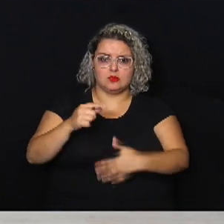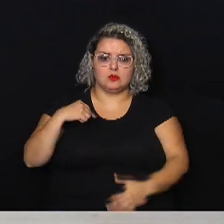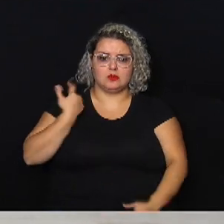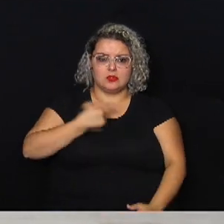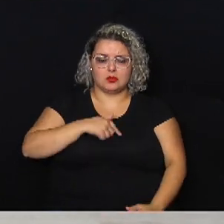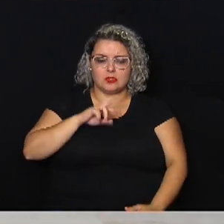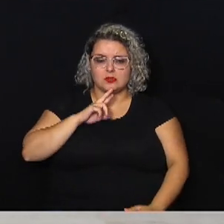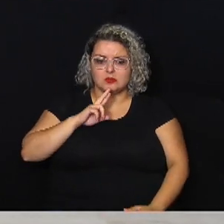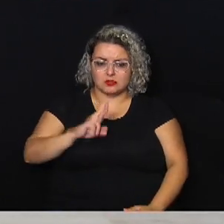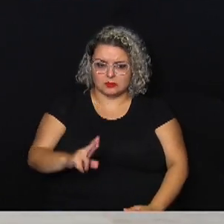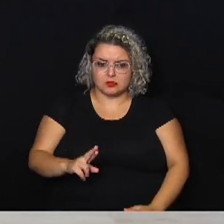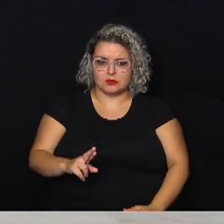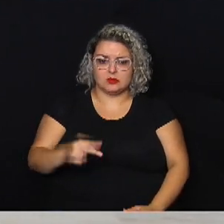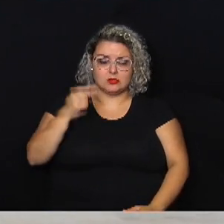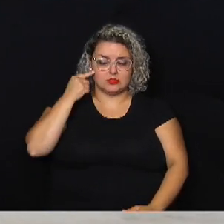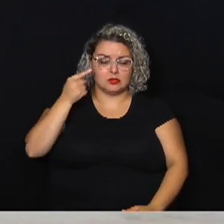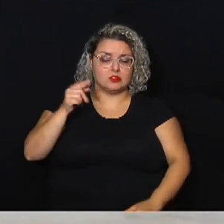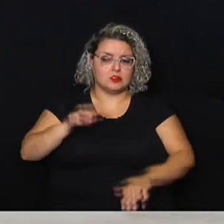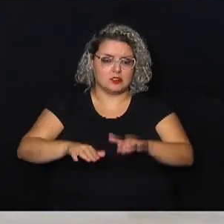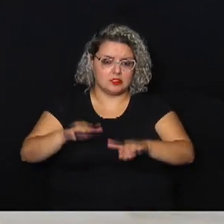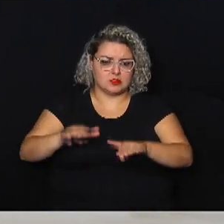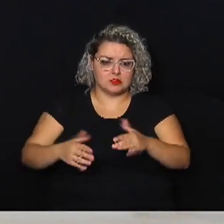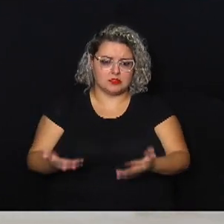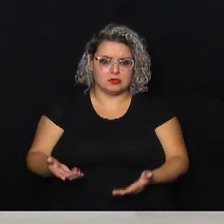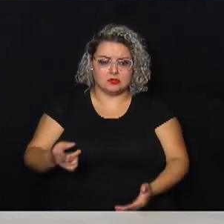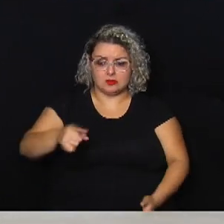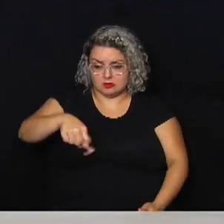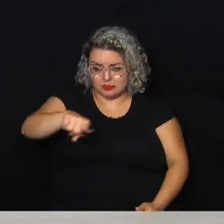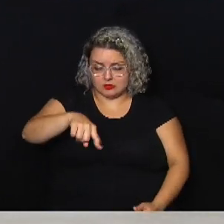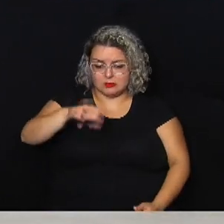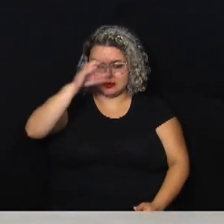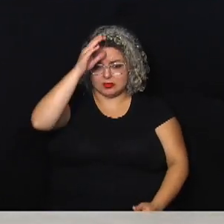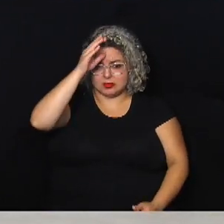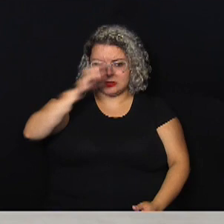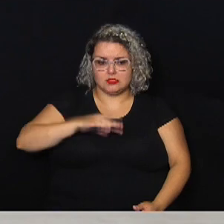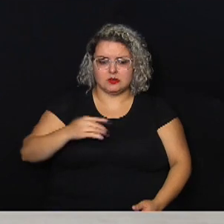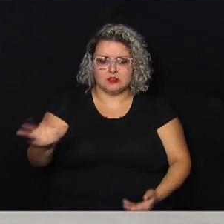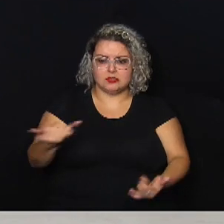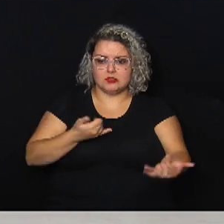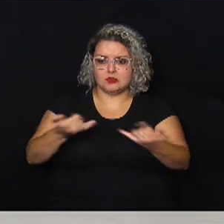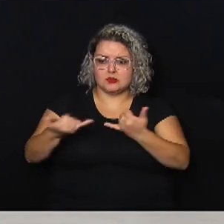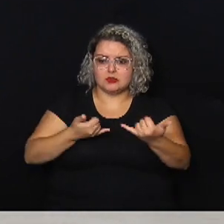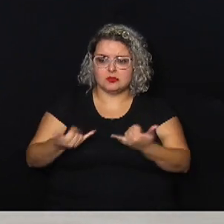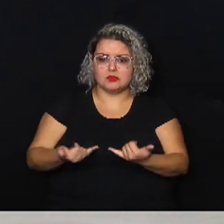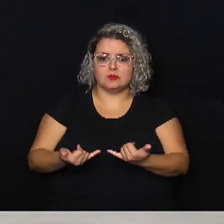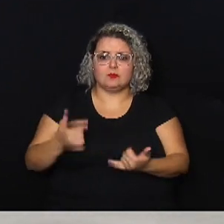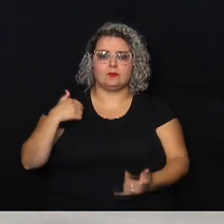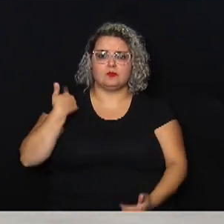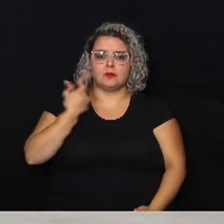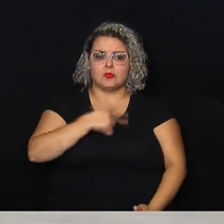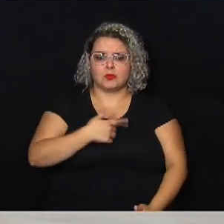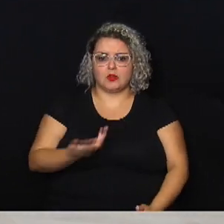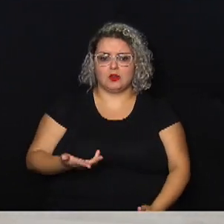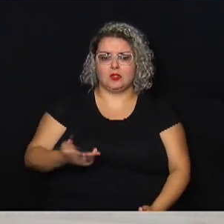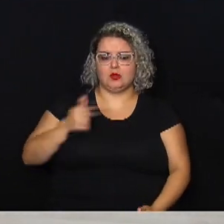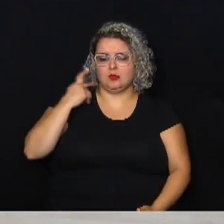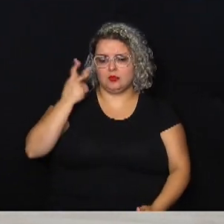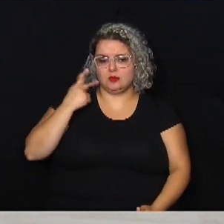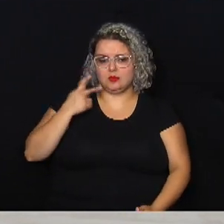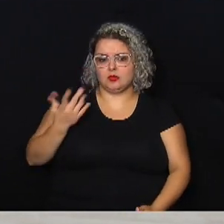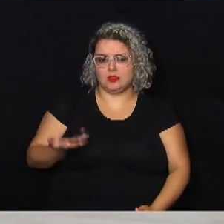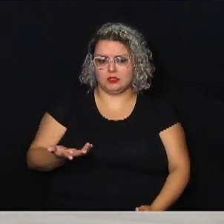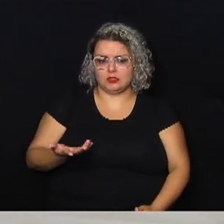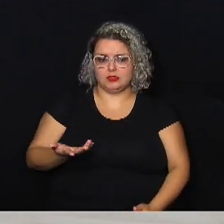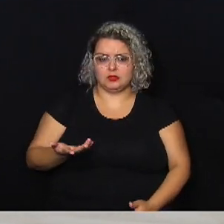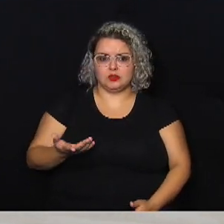respondemos e que as ideias muitas vezes vêm de vocês, campineiros, que nos trazem informação e nós, como políticos,